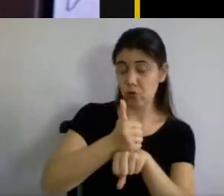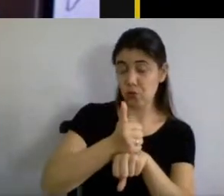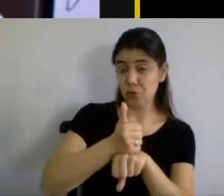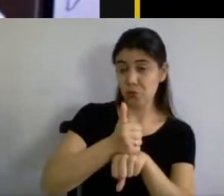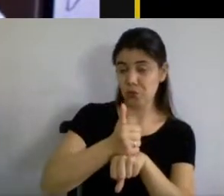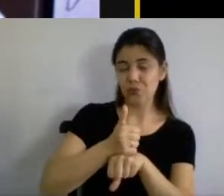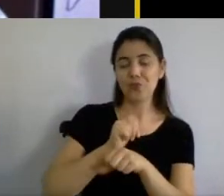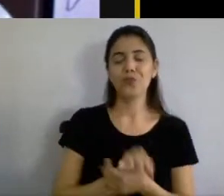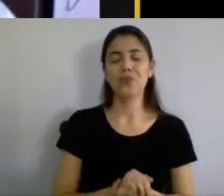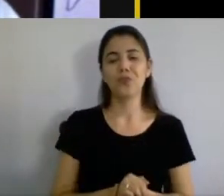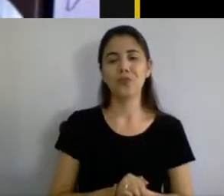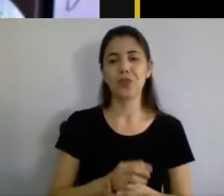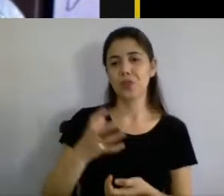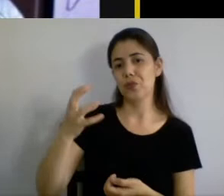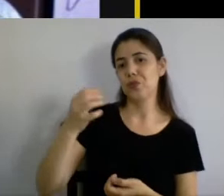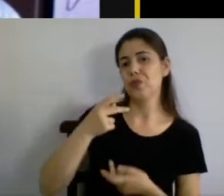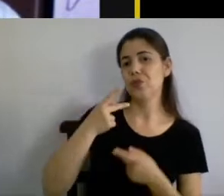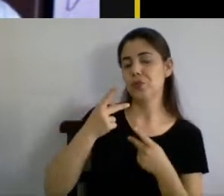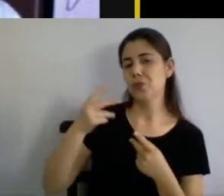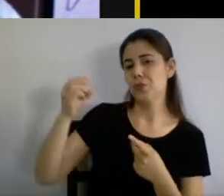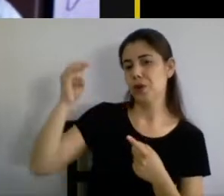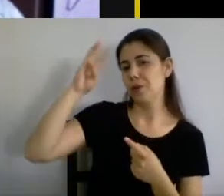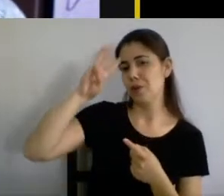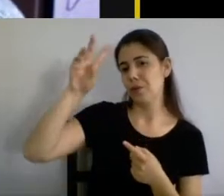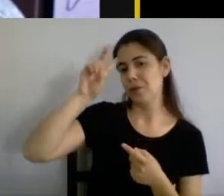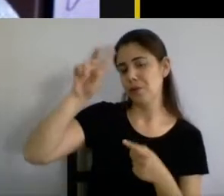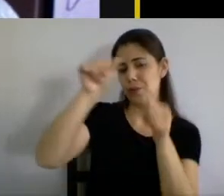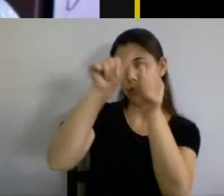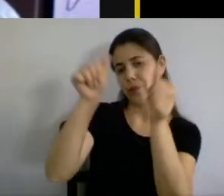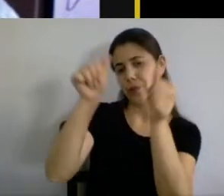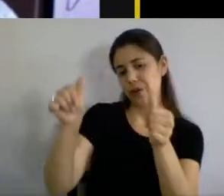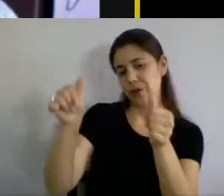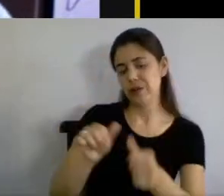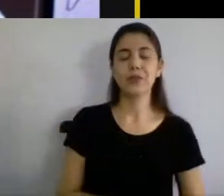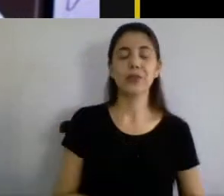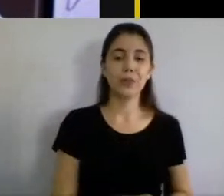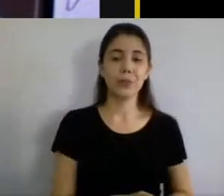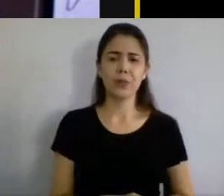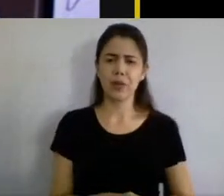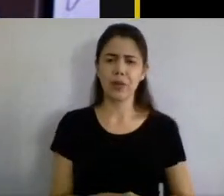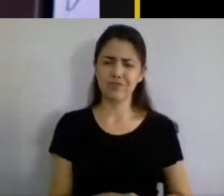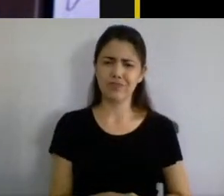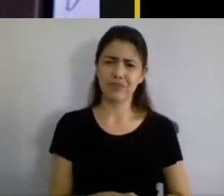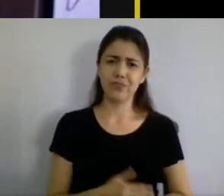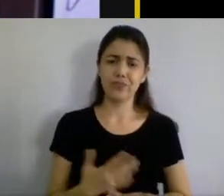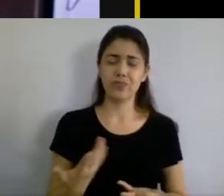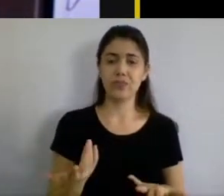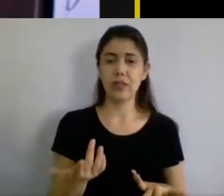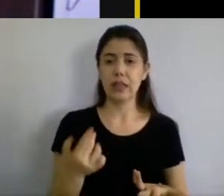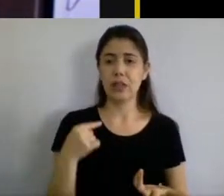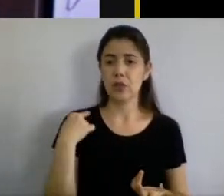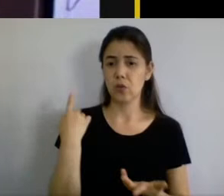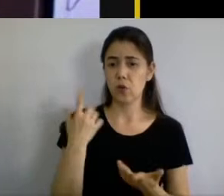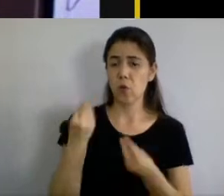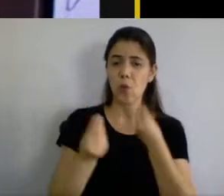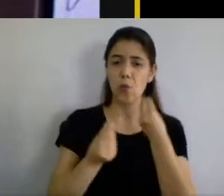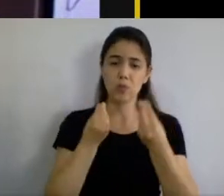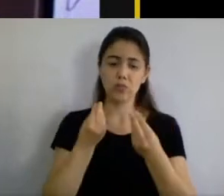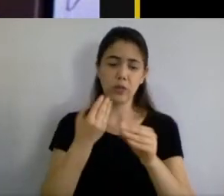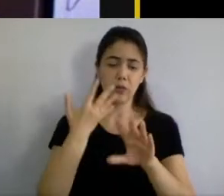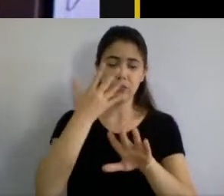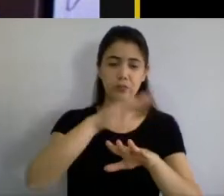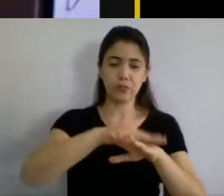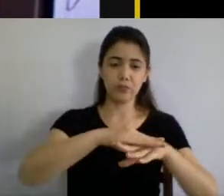discursos são metáforas de metáforas, imagens de imagens, como imagens que se opõem ao